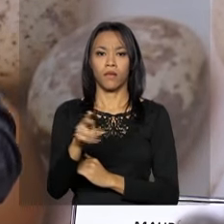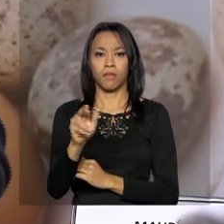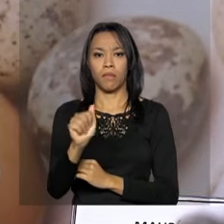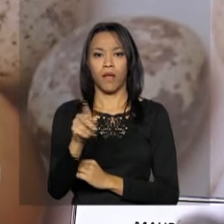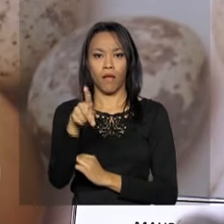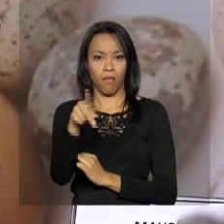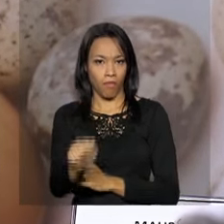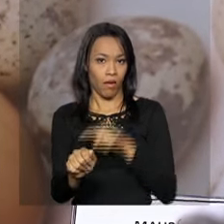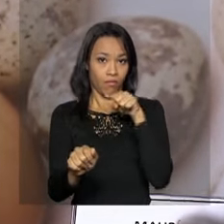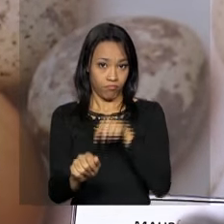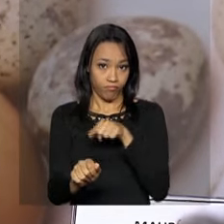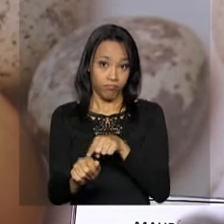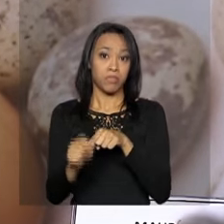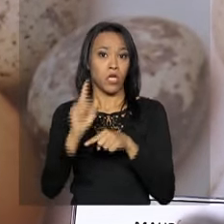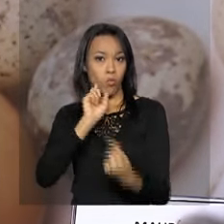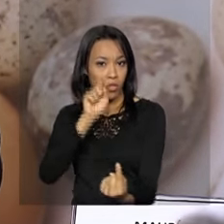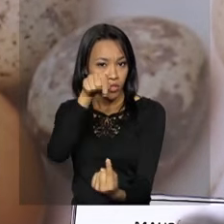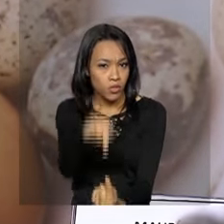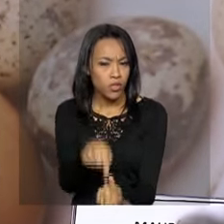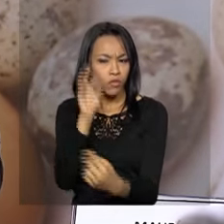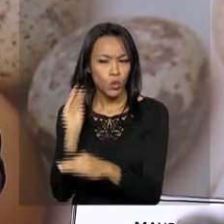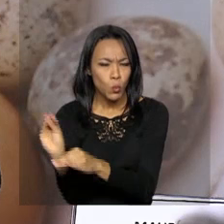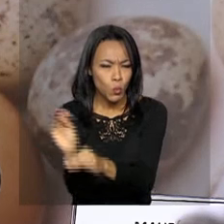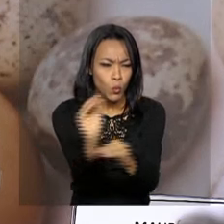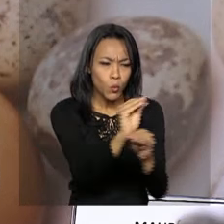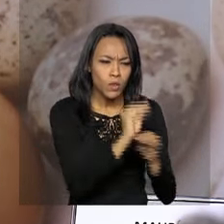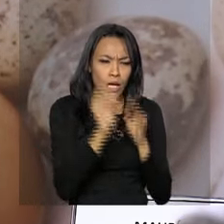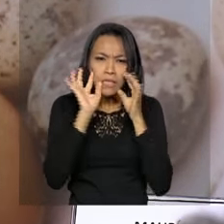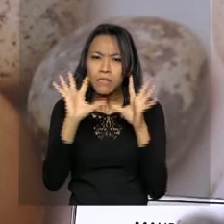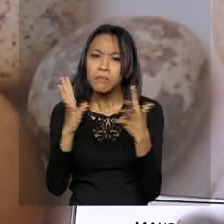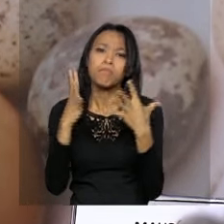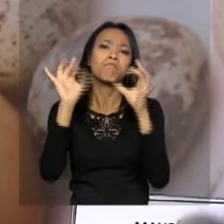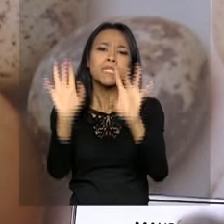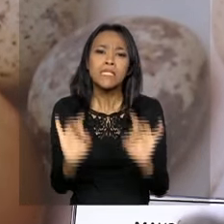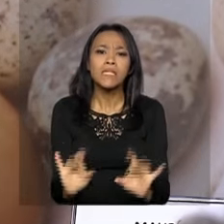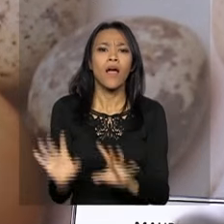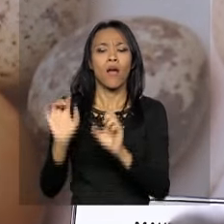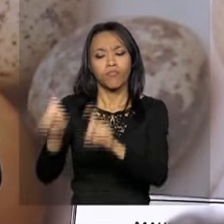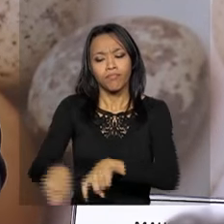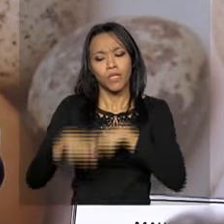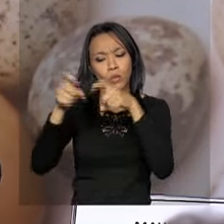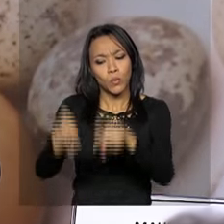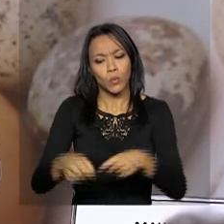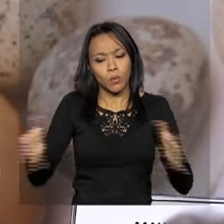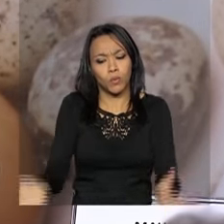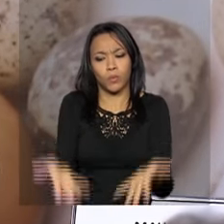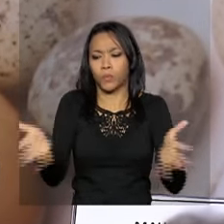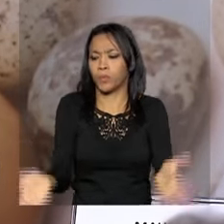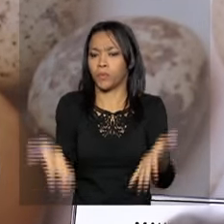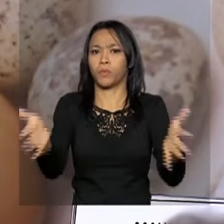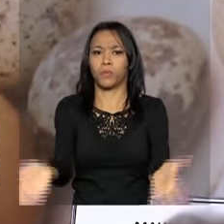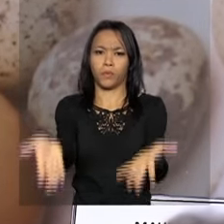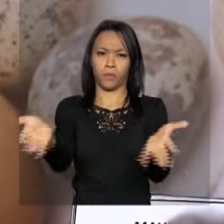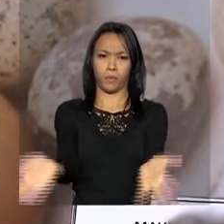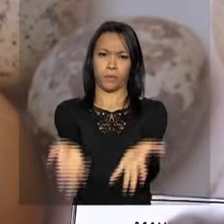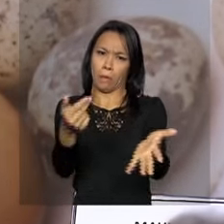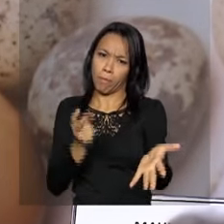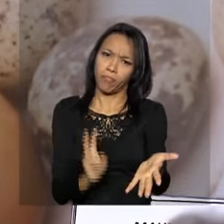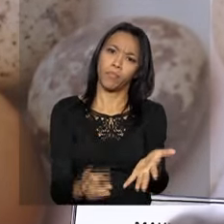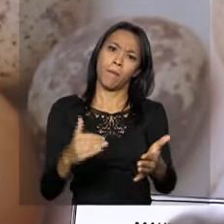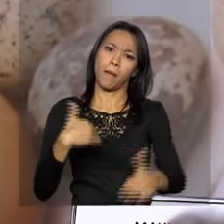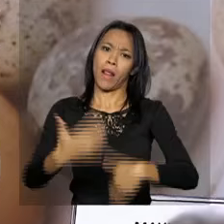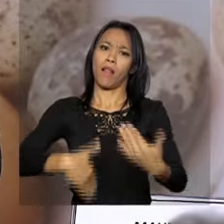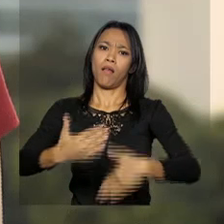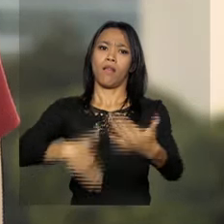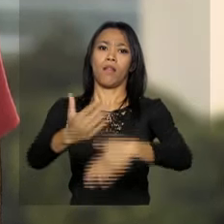forte ênfase na sustentabilidade, uma atenção muito especial para que a nossa agricultura caminhe de forma cada vez mais determinada na direção